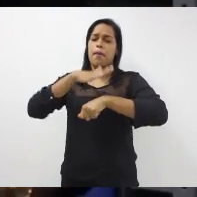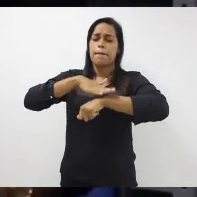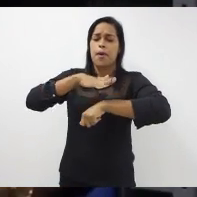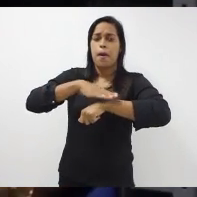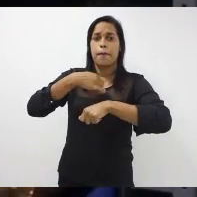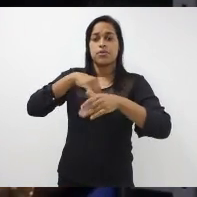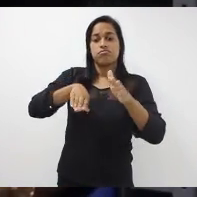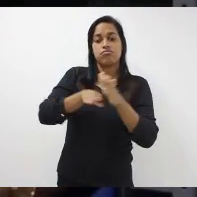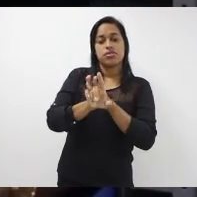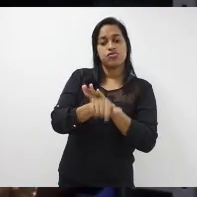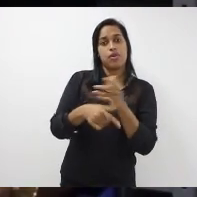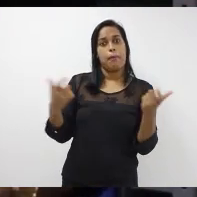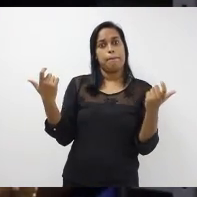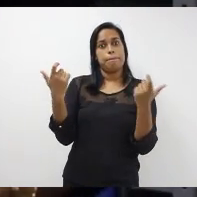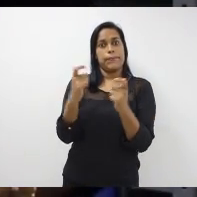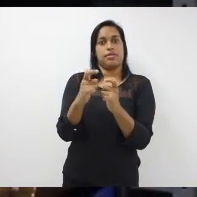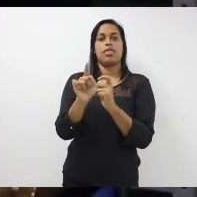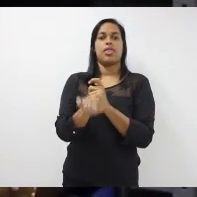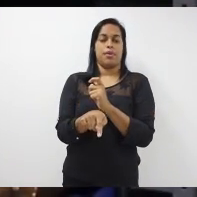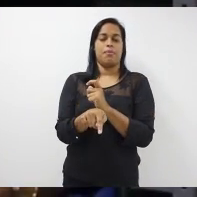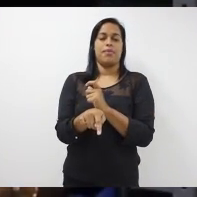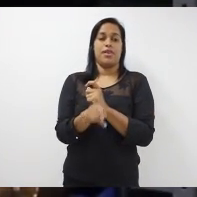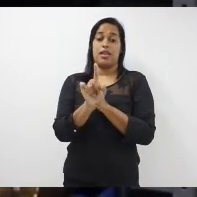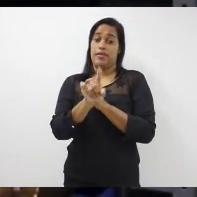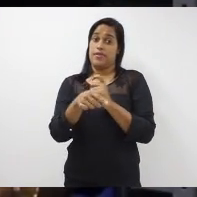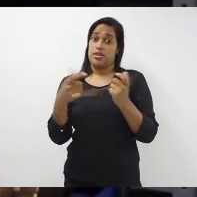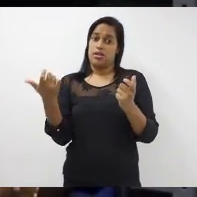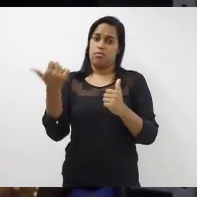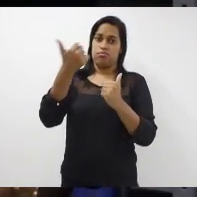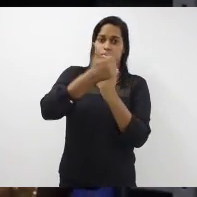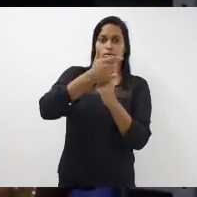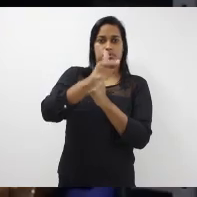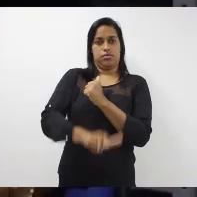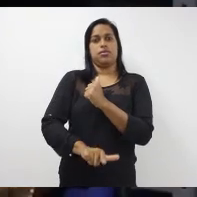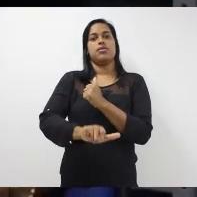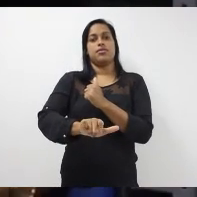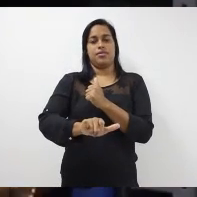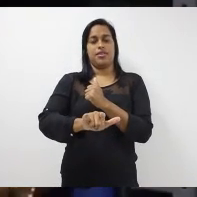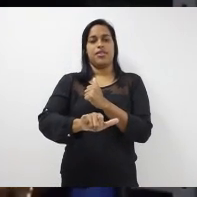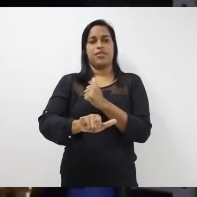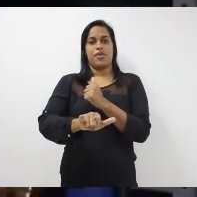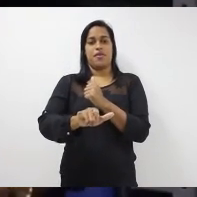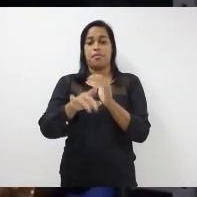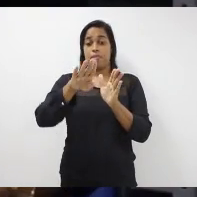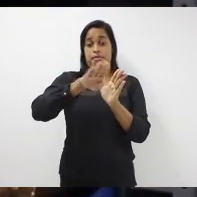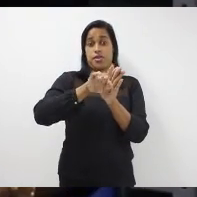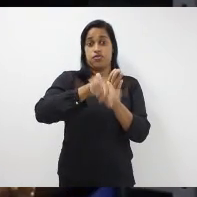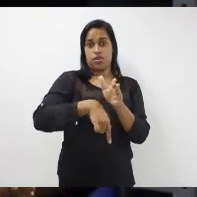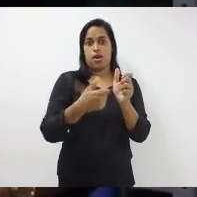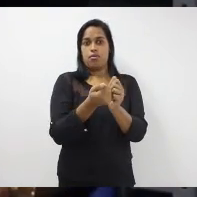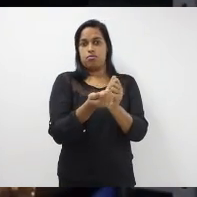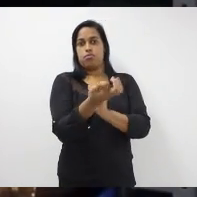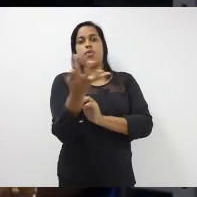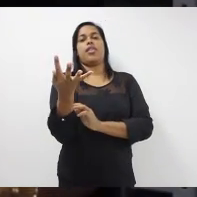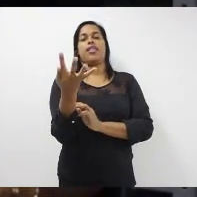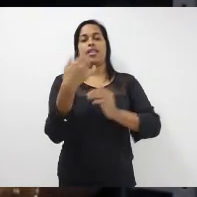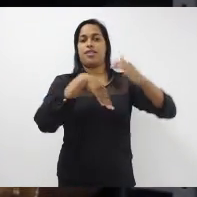um ponto de pedido mínimo, ele vai ser reabastecido para poder chegar ao nível máximo de